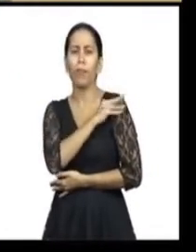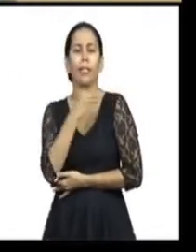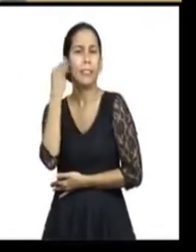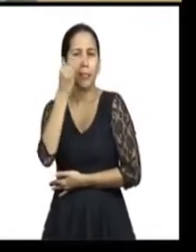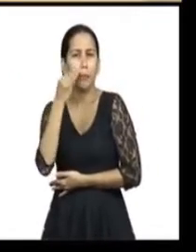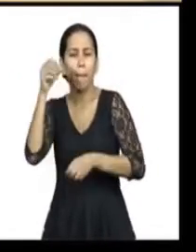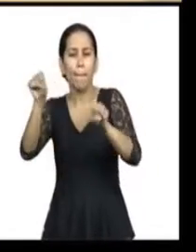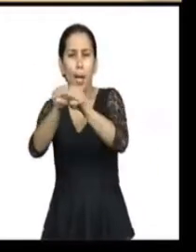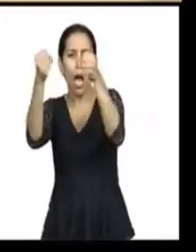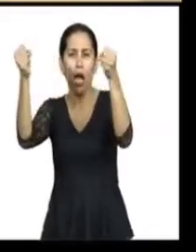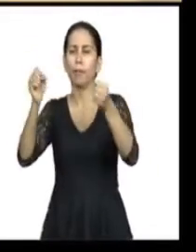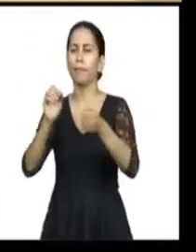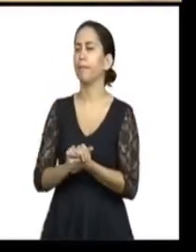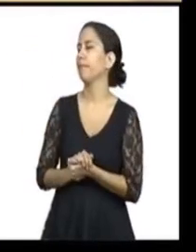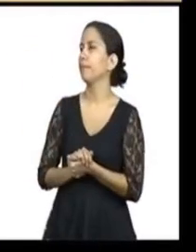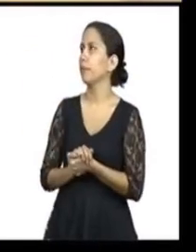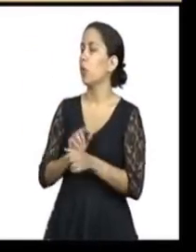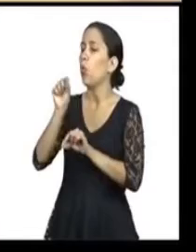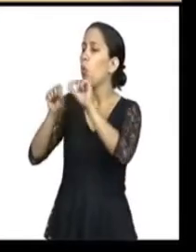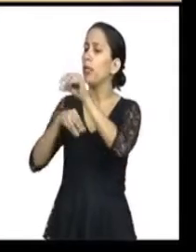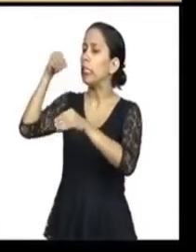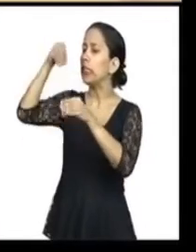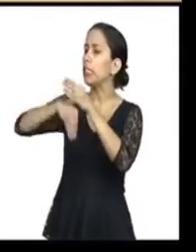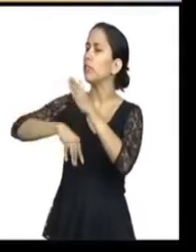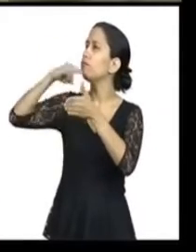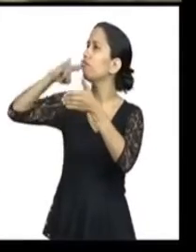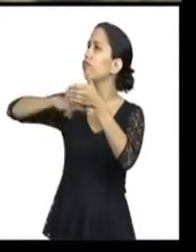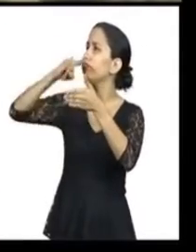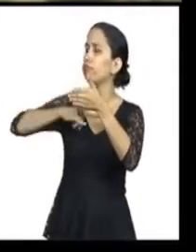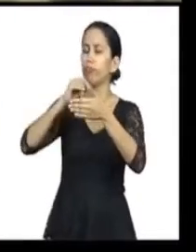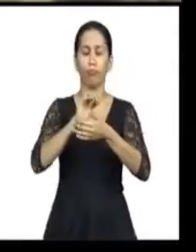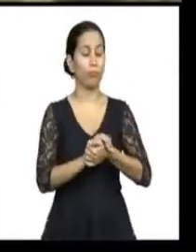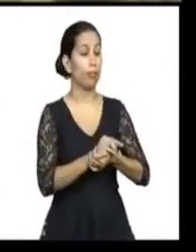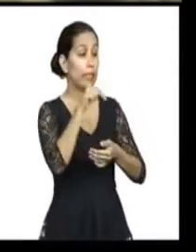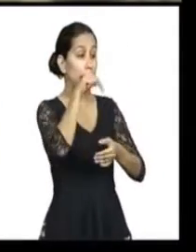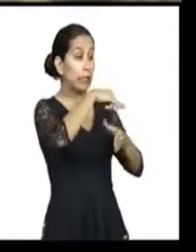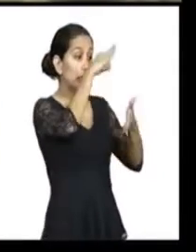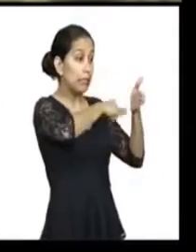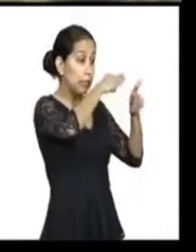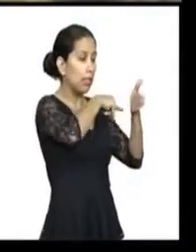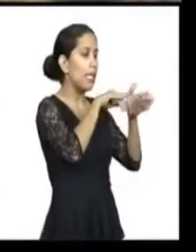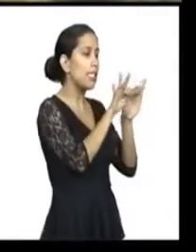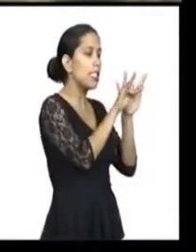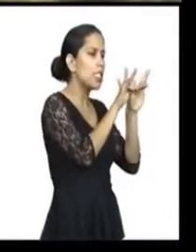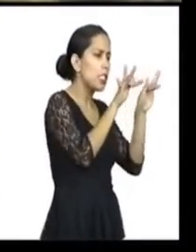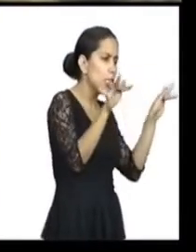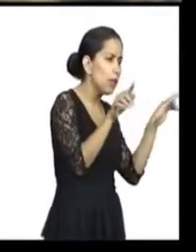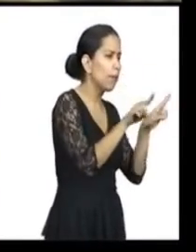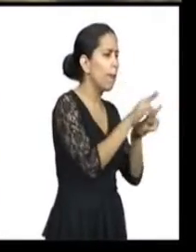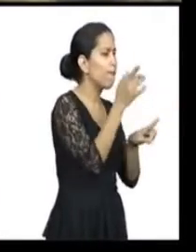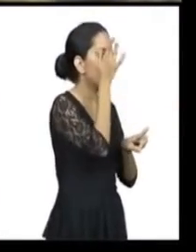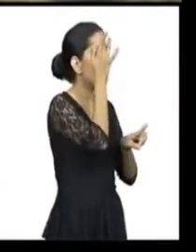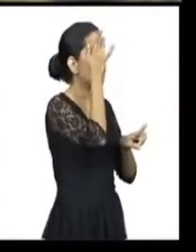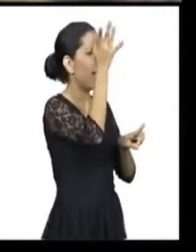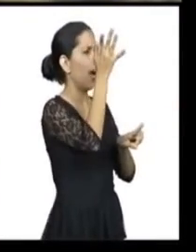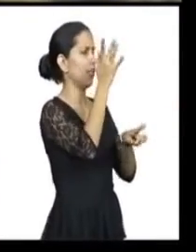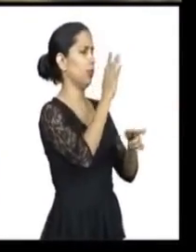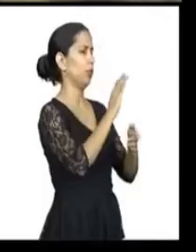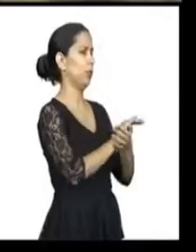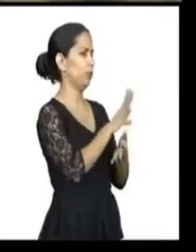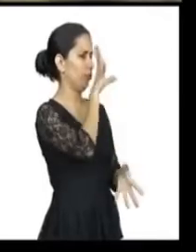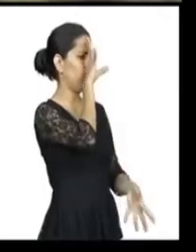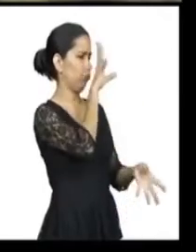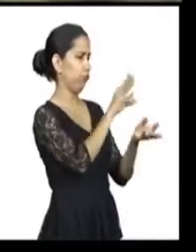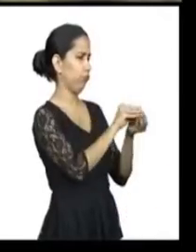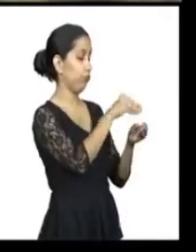rochas. Márcio, o que deve fazer parte do plano de fogo? O plano de fogo deve ser simples e de fácil entendimento. Nesse plano de fogo